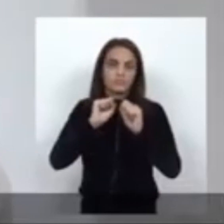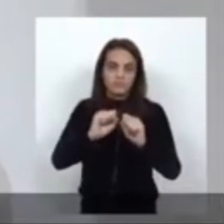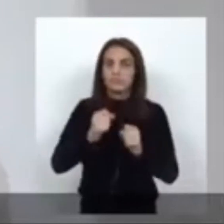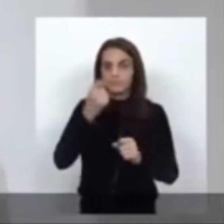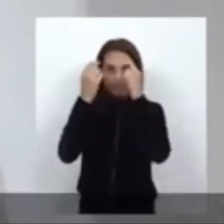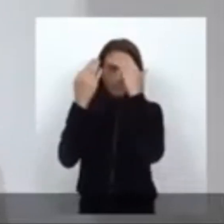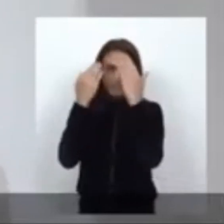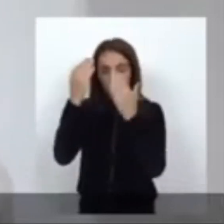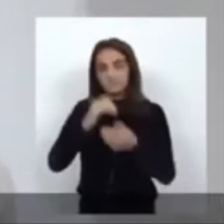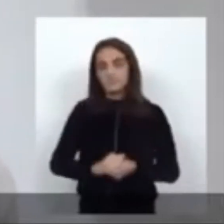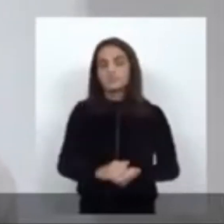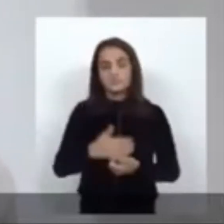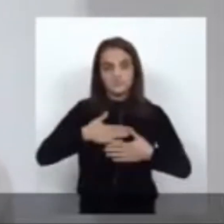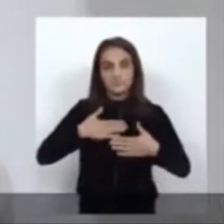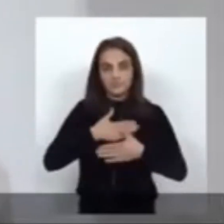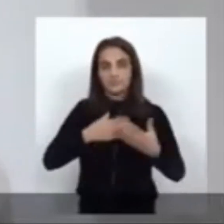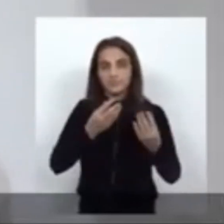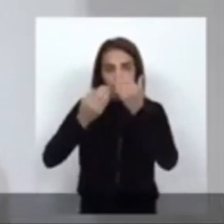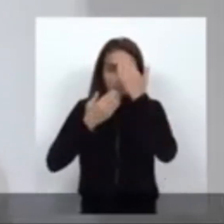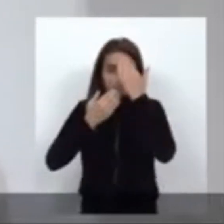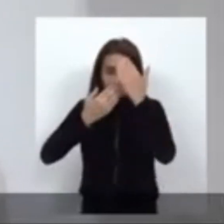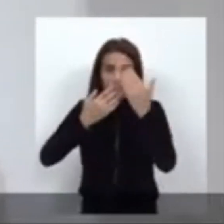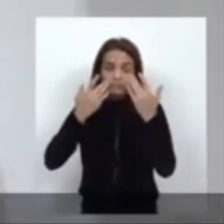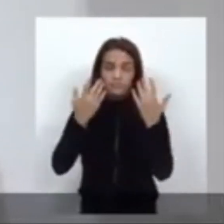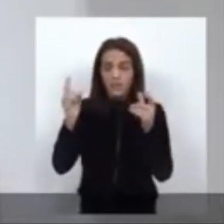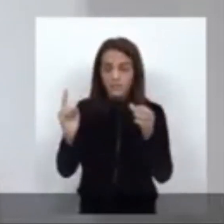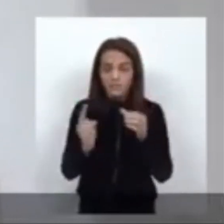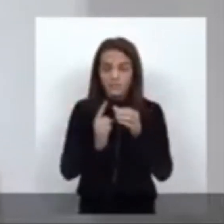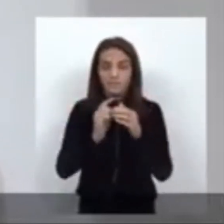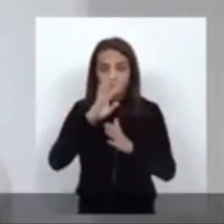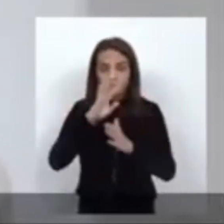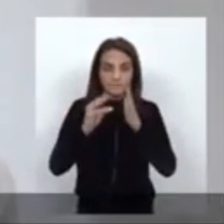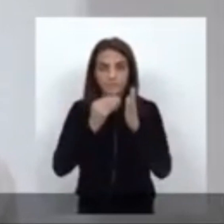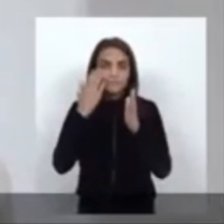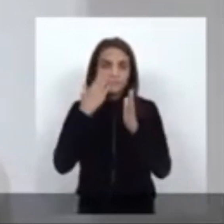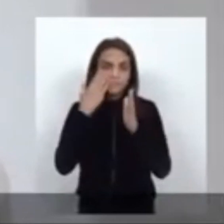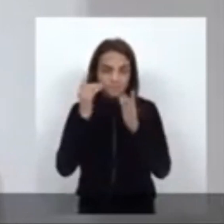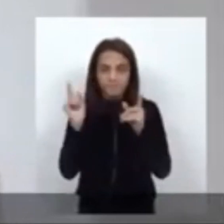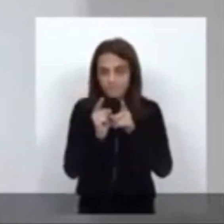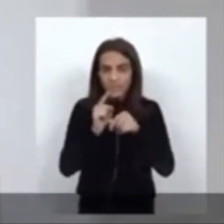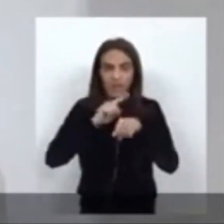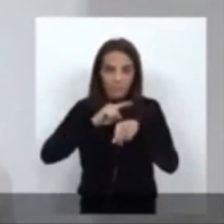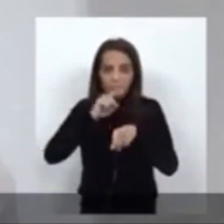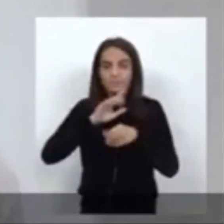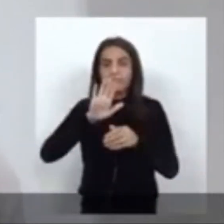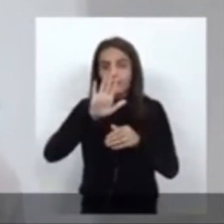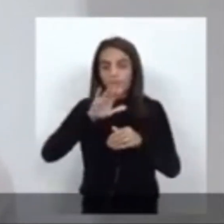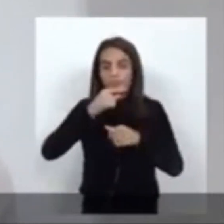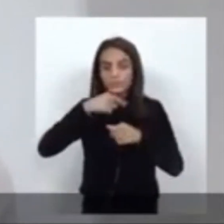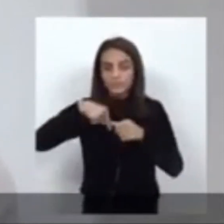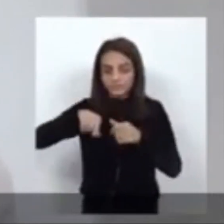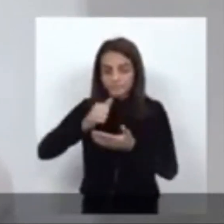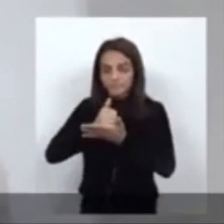dúvidas. Gostaria muitíssimo de agradecer a presença de todos. Eu sei que é pouco tempo, conforme eu disse, mas a gente vai apoiá-los,